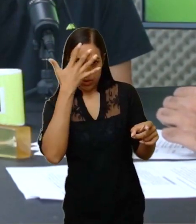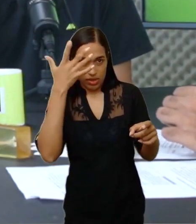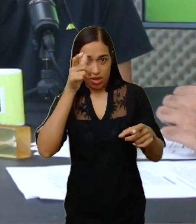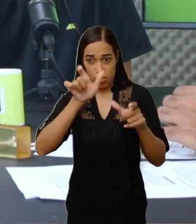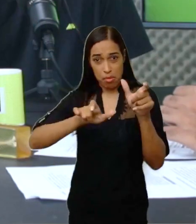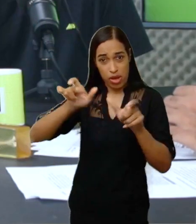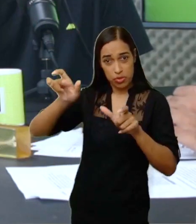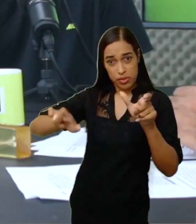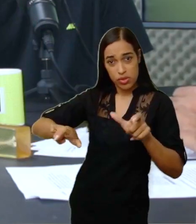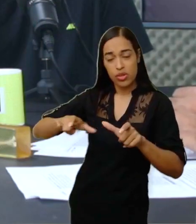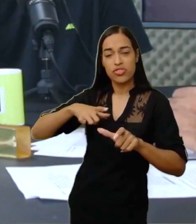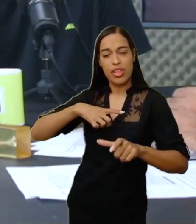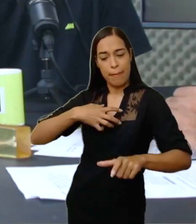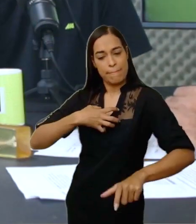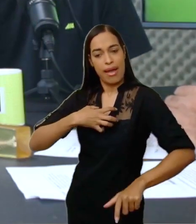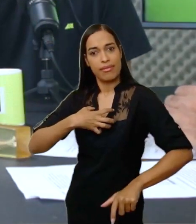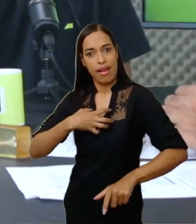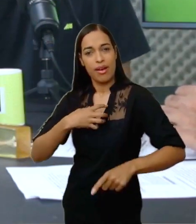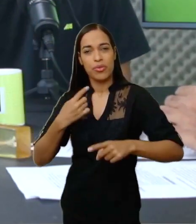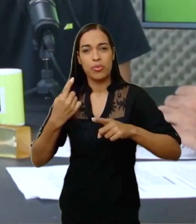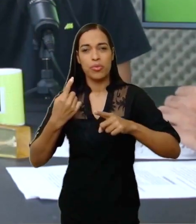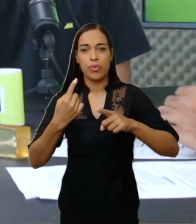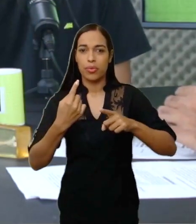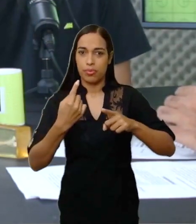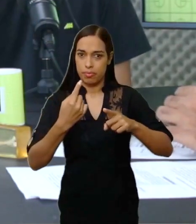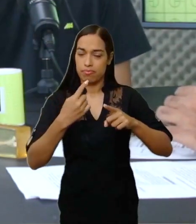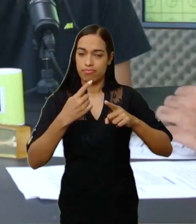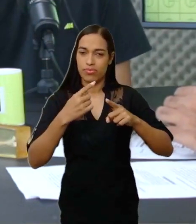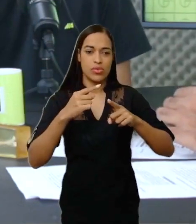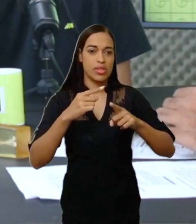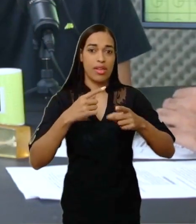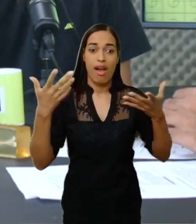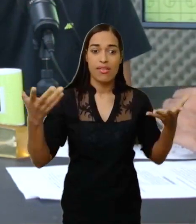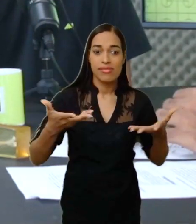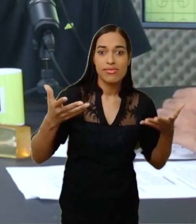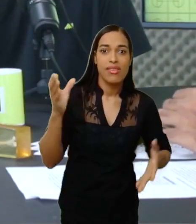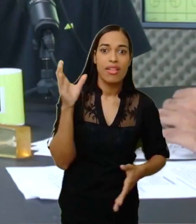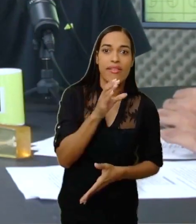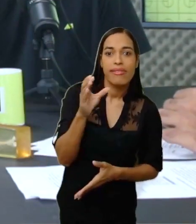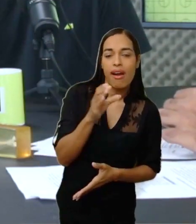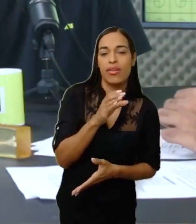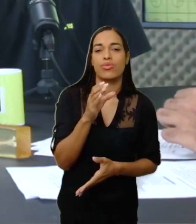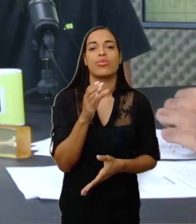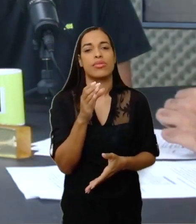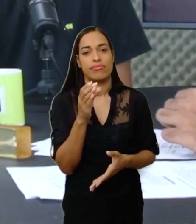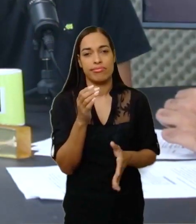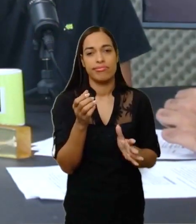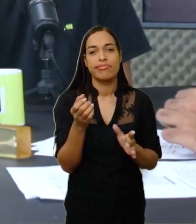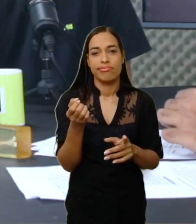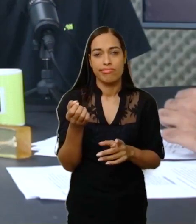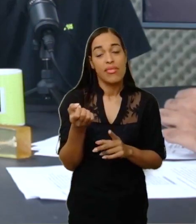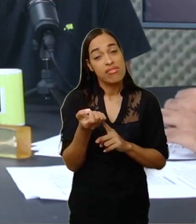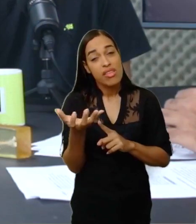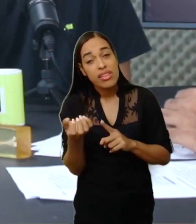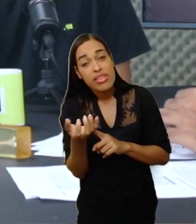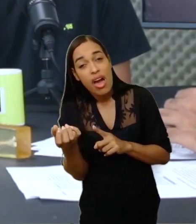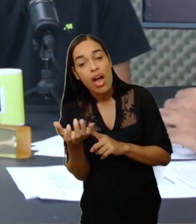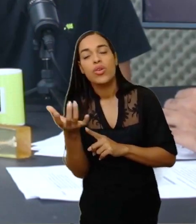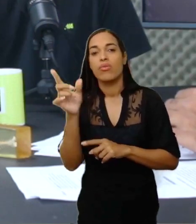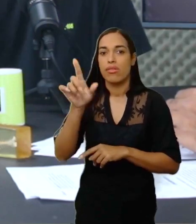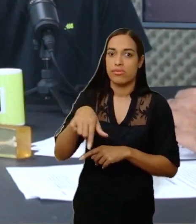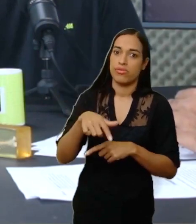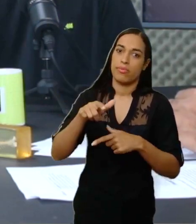né? E os organismos, de modo geral, eles são adaptados aos ambientes. Então, a partir do